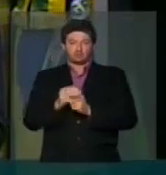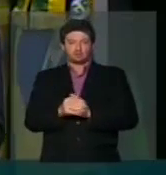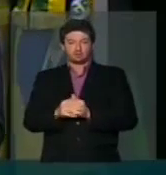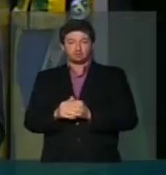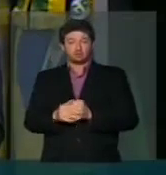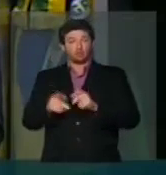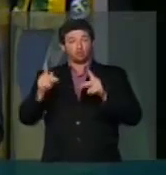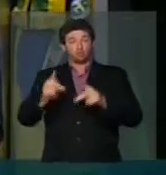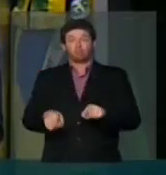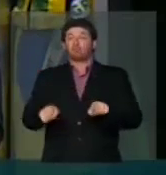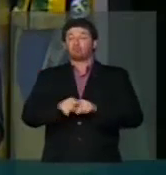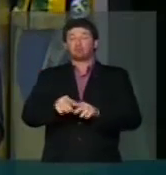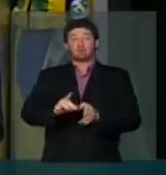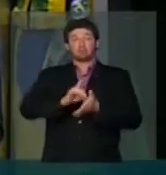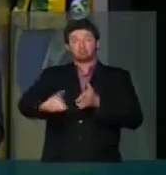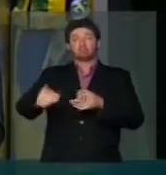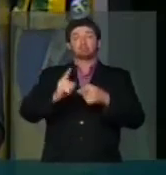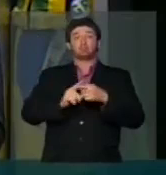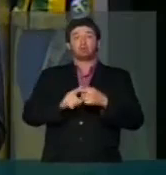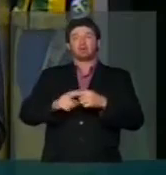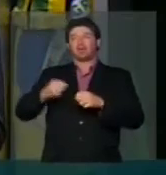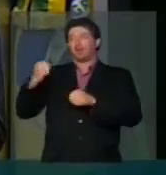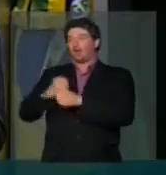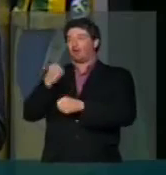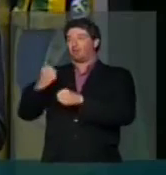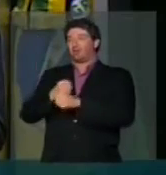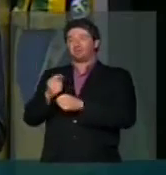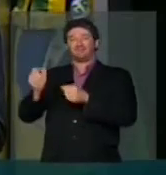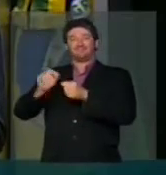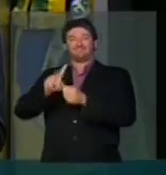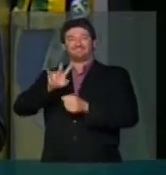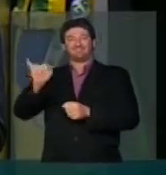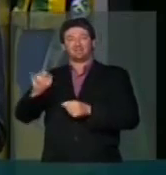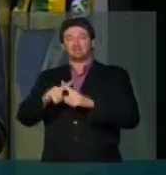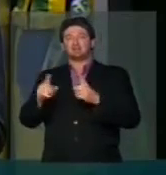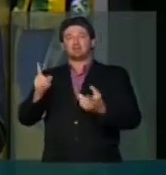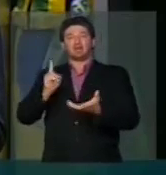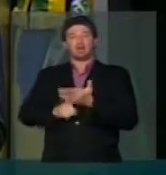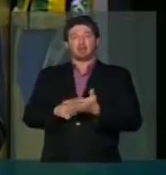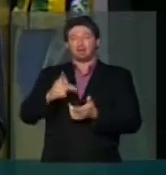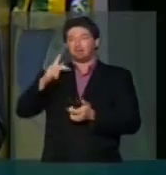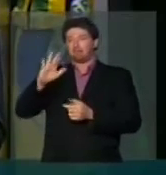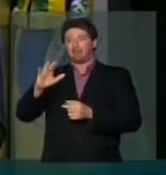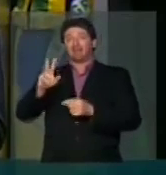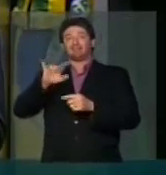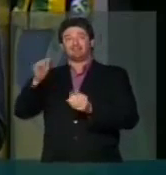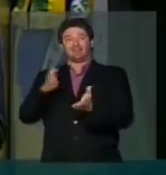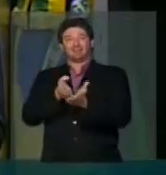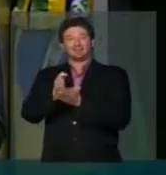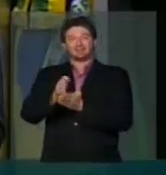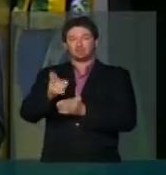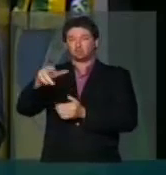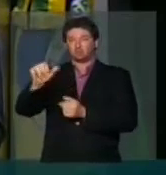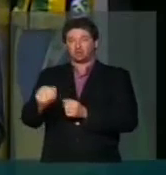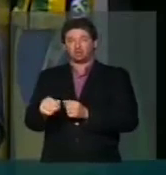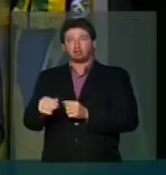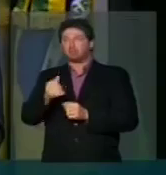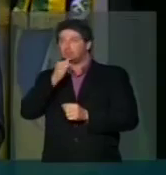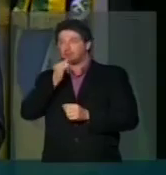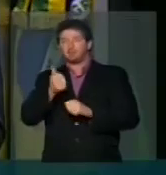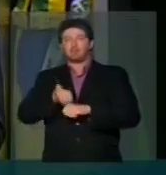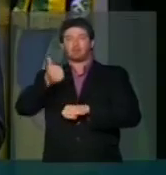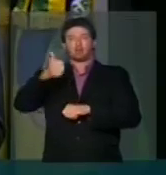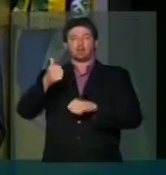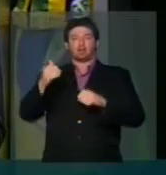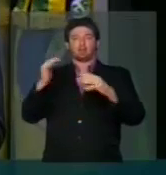partido que prometeu grandes obras, mas que nunca ficam prontas, que propôs pactos que nunca foram cumpridos, como de ajudar a melhorar a